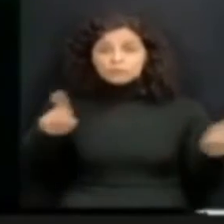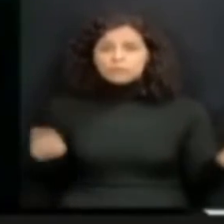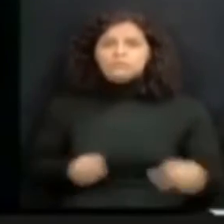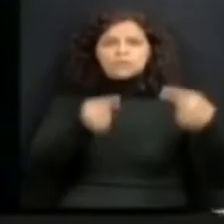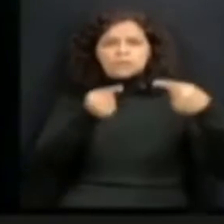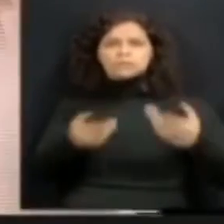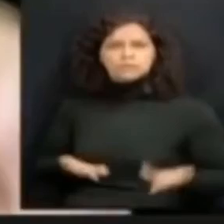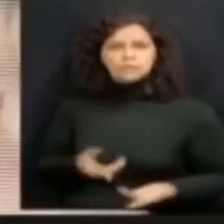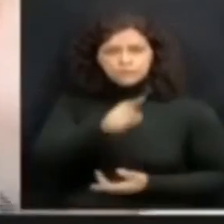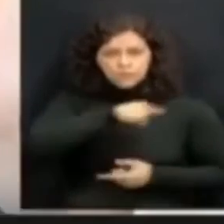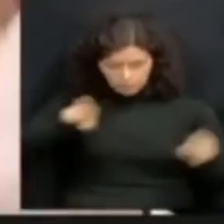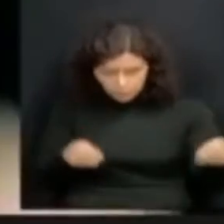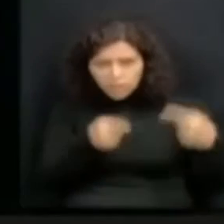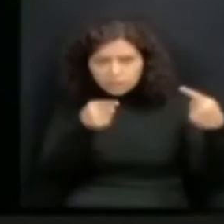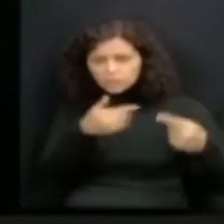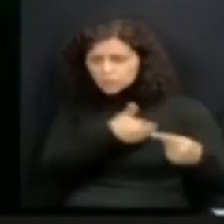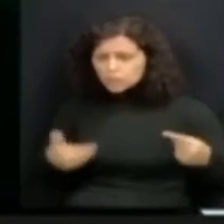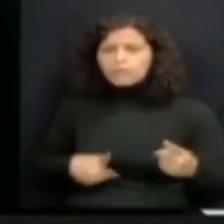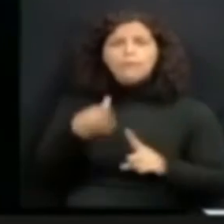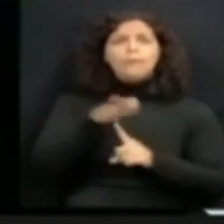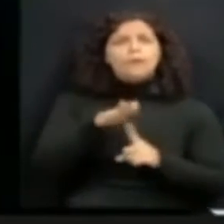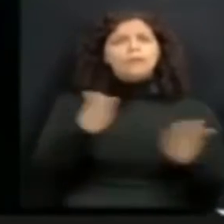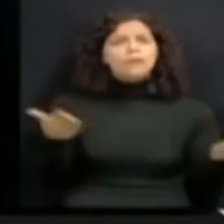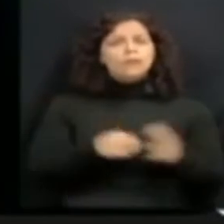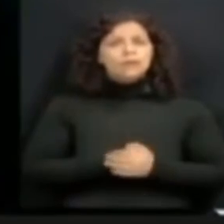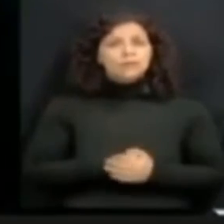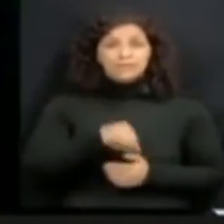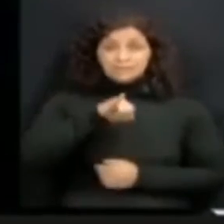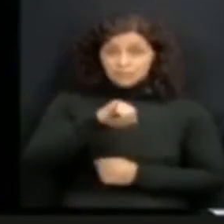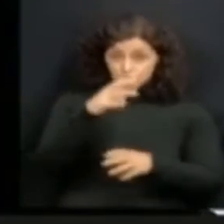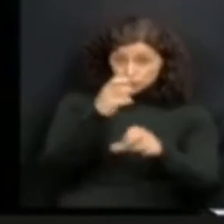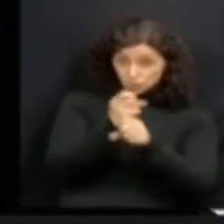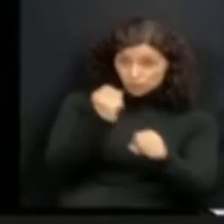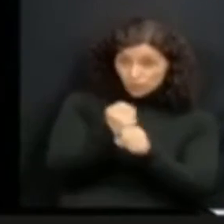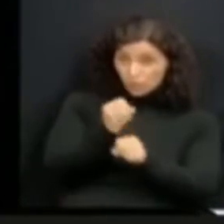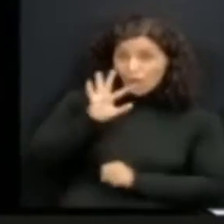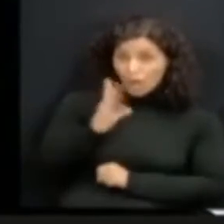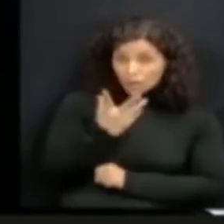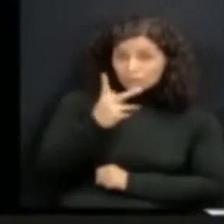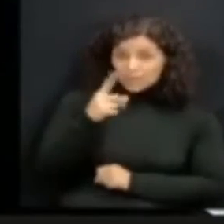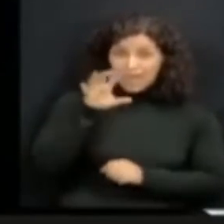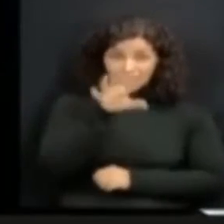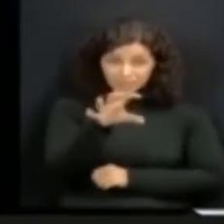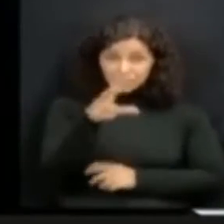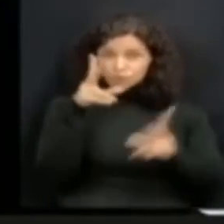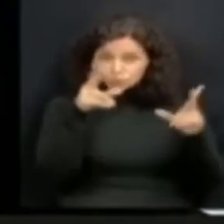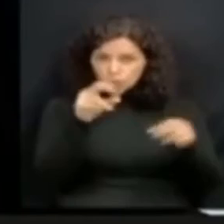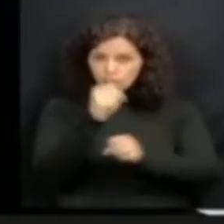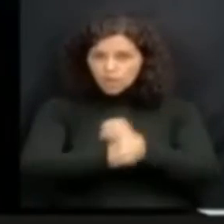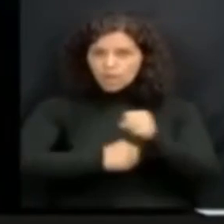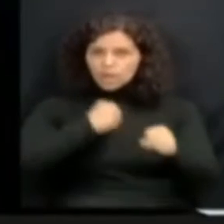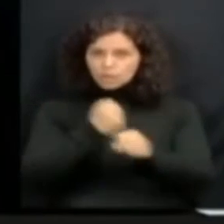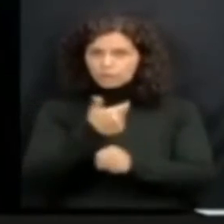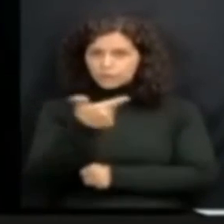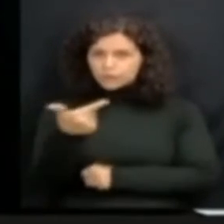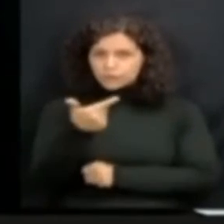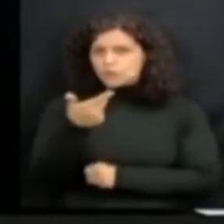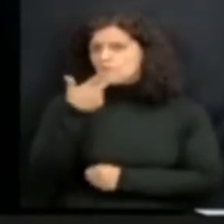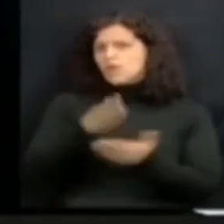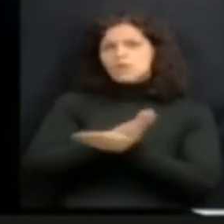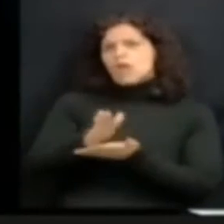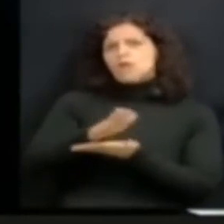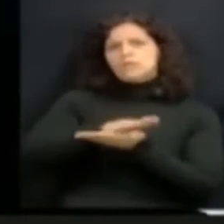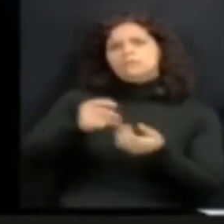desafio para o governo do Estado. Se esses números acontecerem do jeito que está aqui, eu não falo mais de finanças